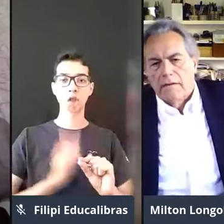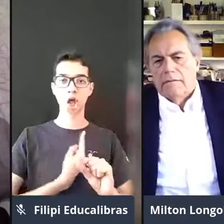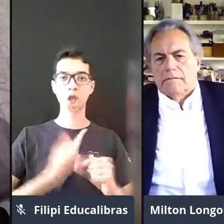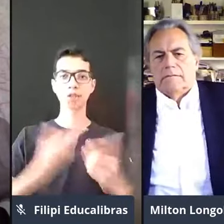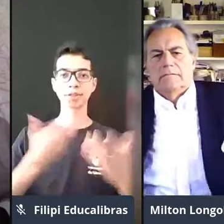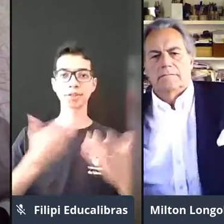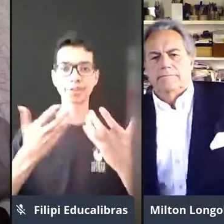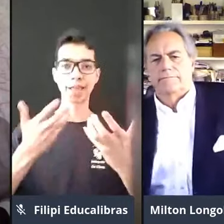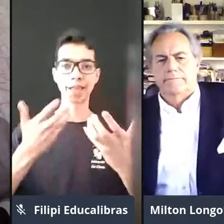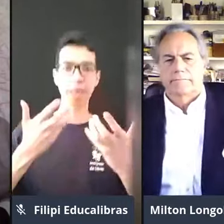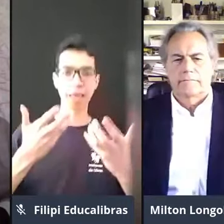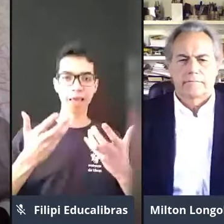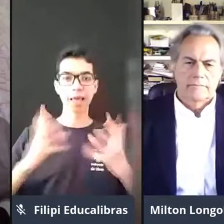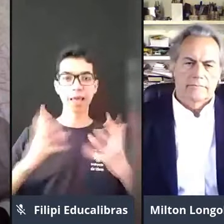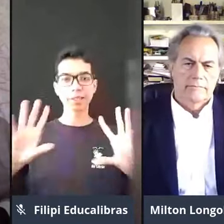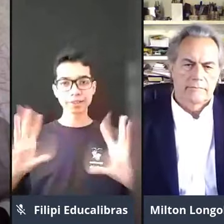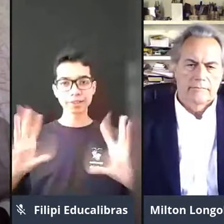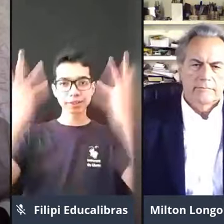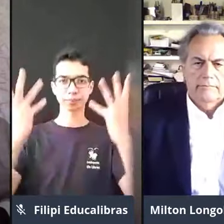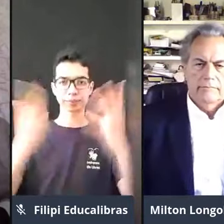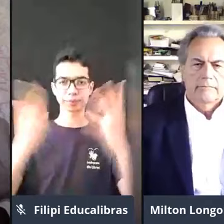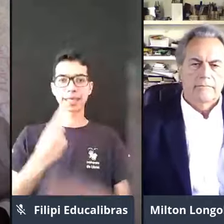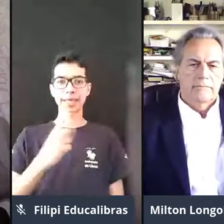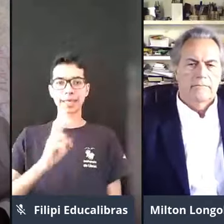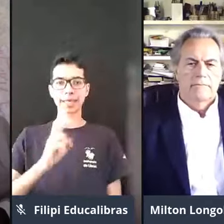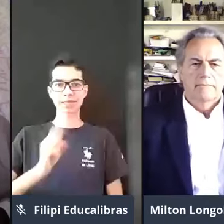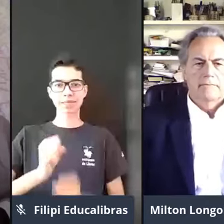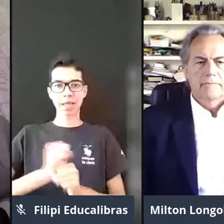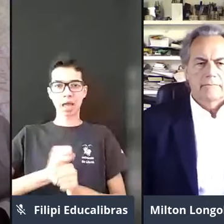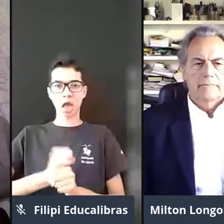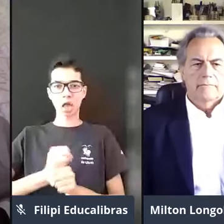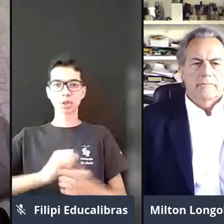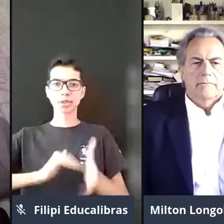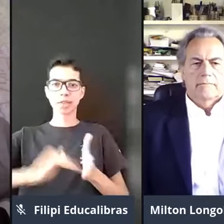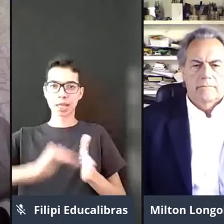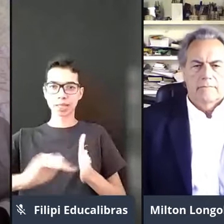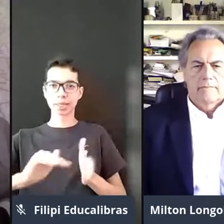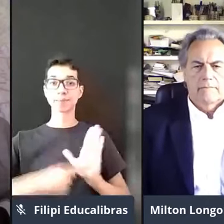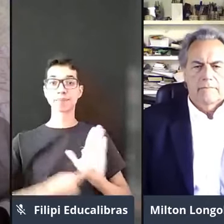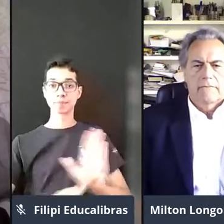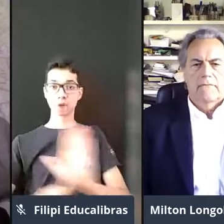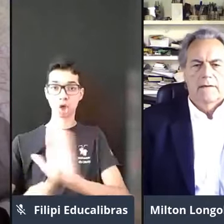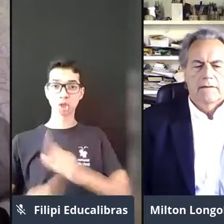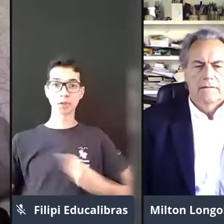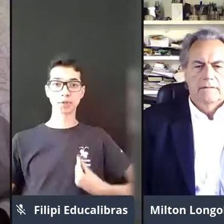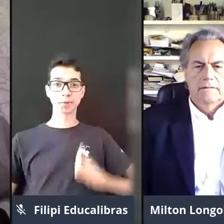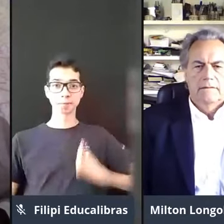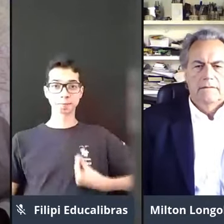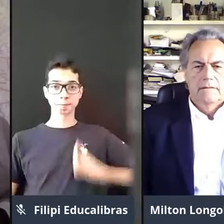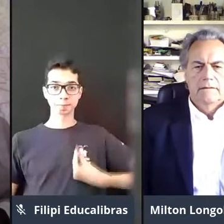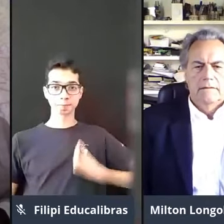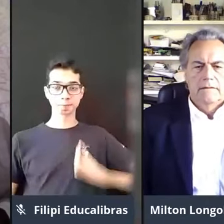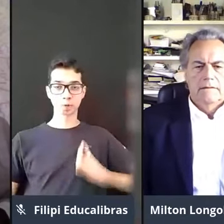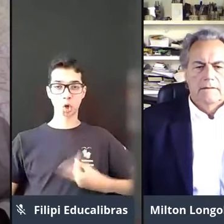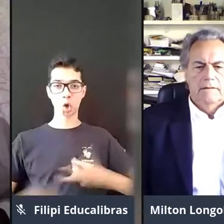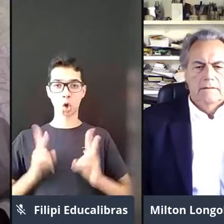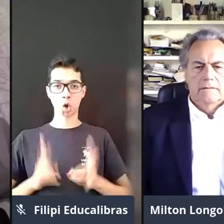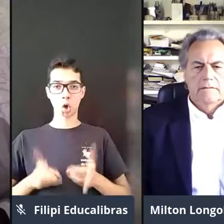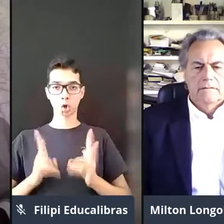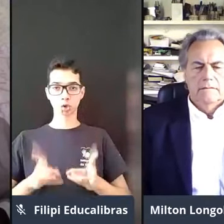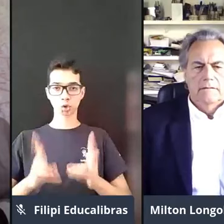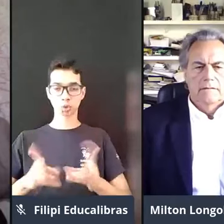da Secretaria, né, mostrando que a gente está nativa, continuando produzindo